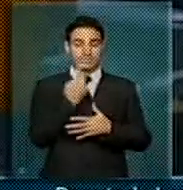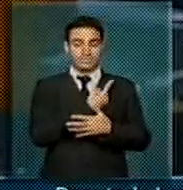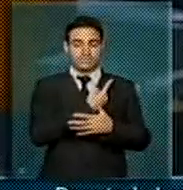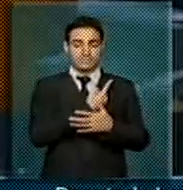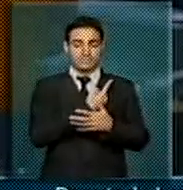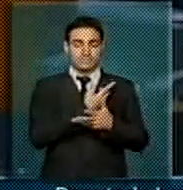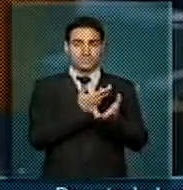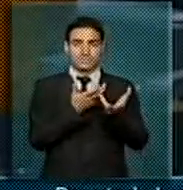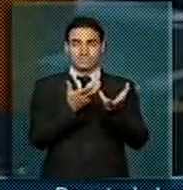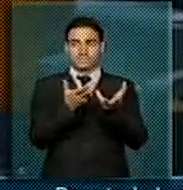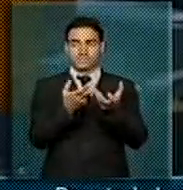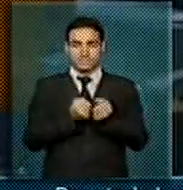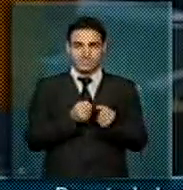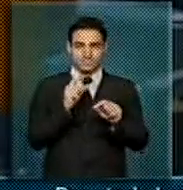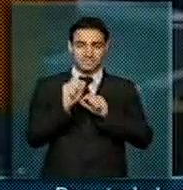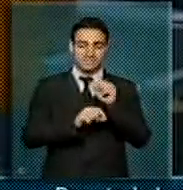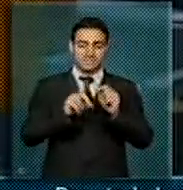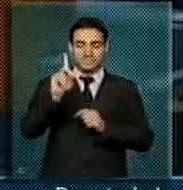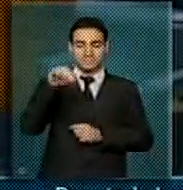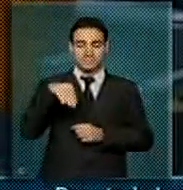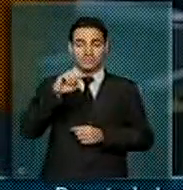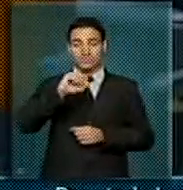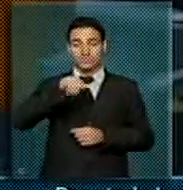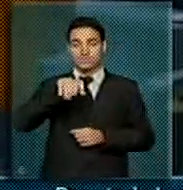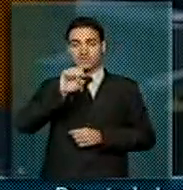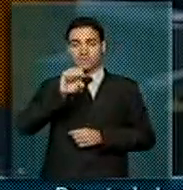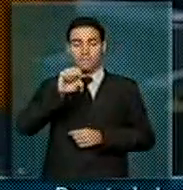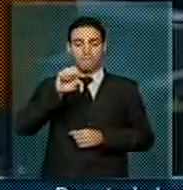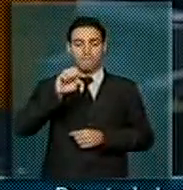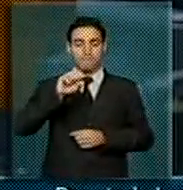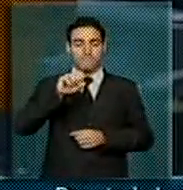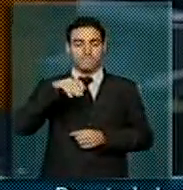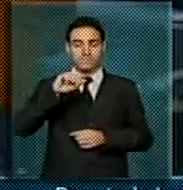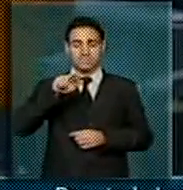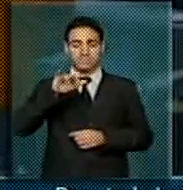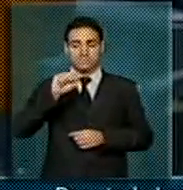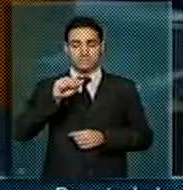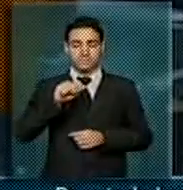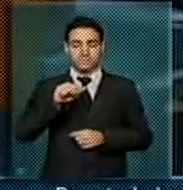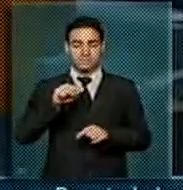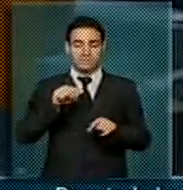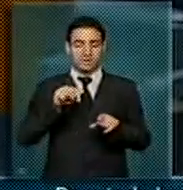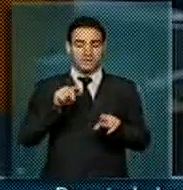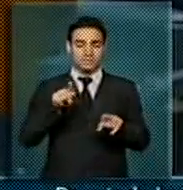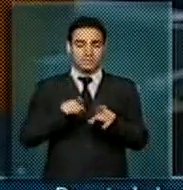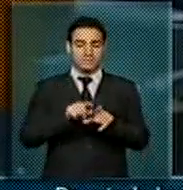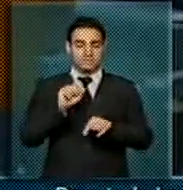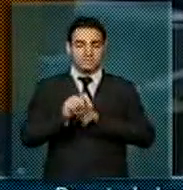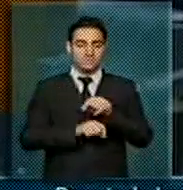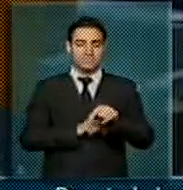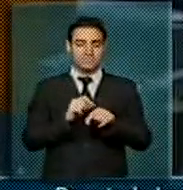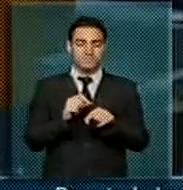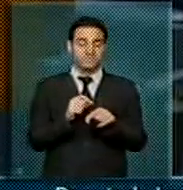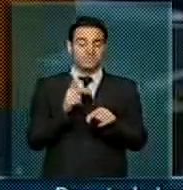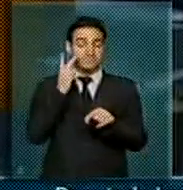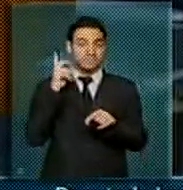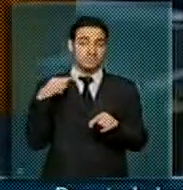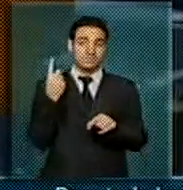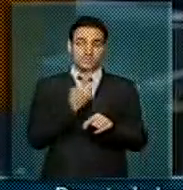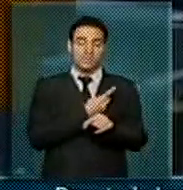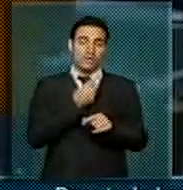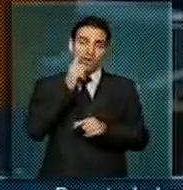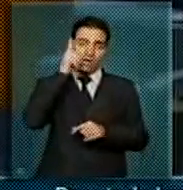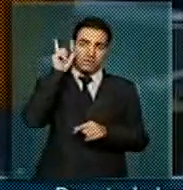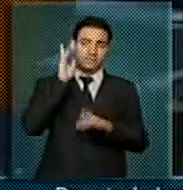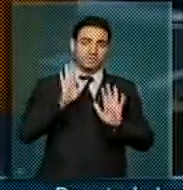Minas Gerais, Dom José Maria Pires, como já disse aqui, é uma referência importante para nós todos. Ontem tive